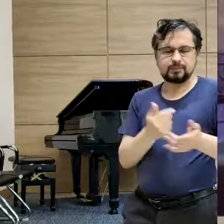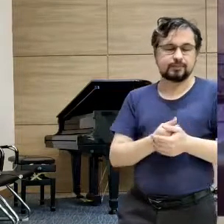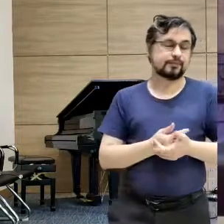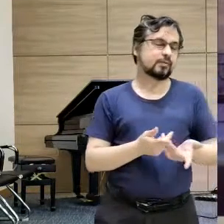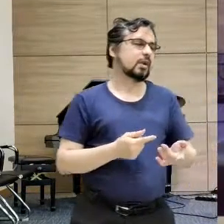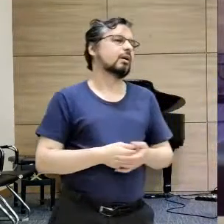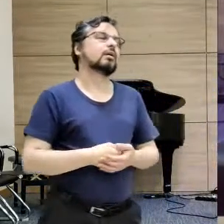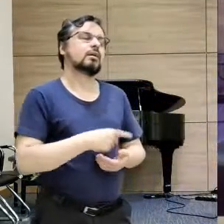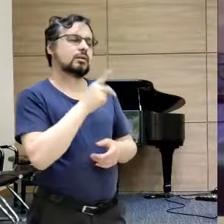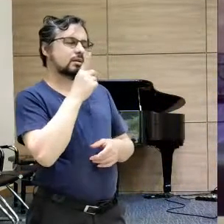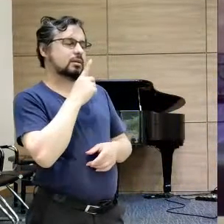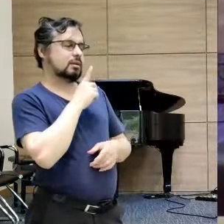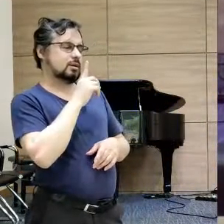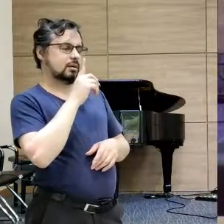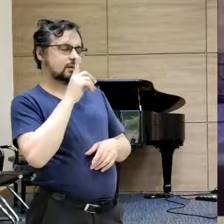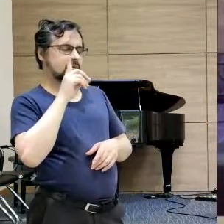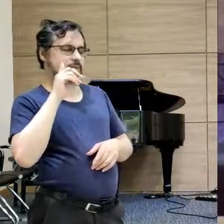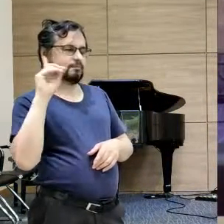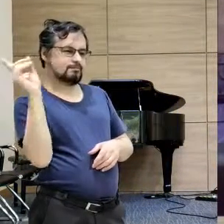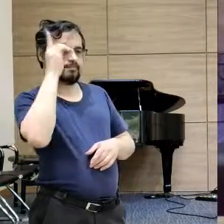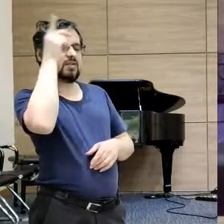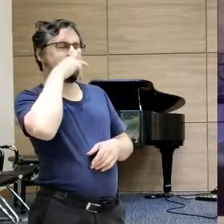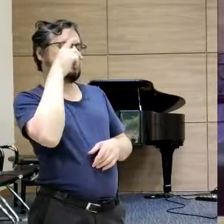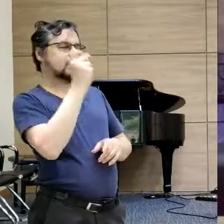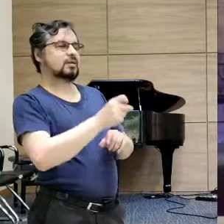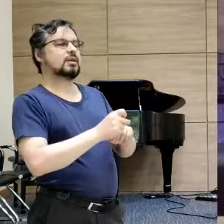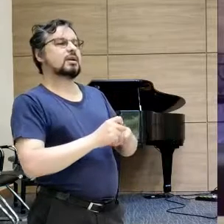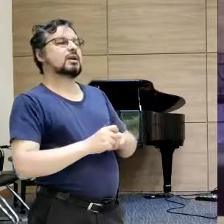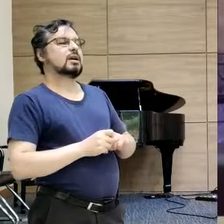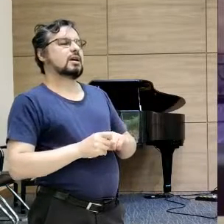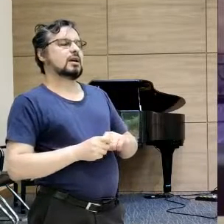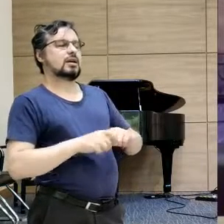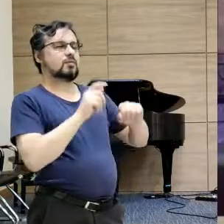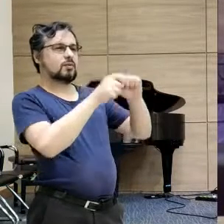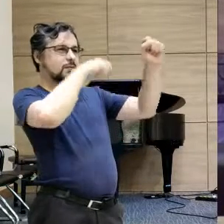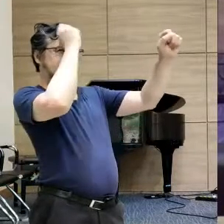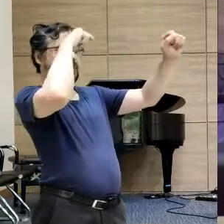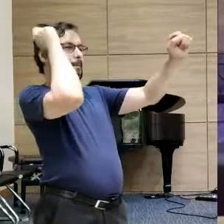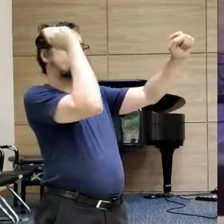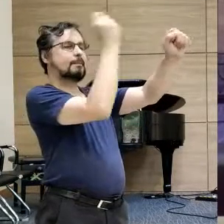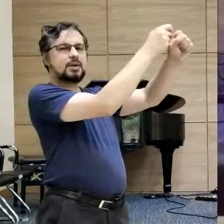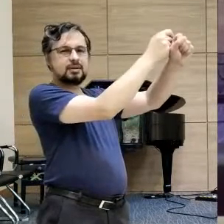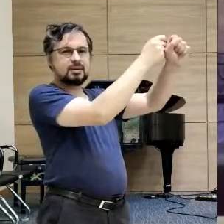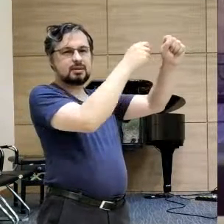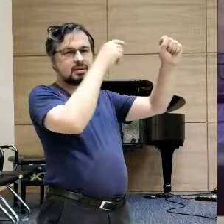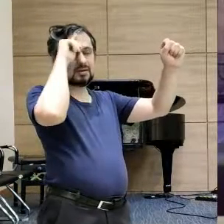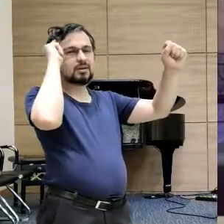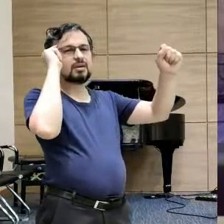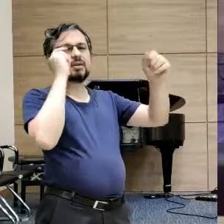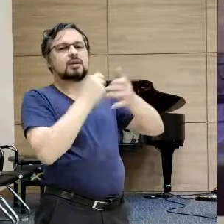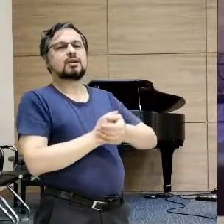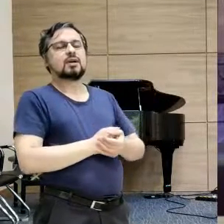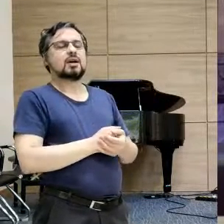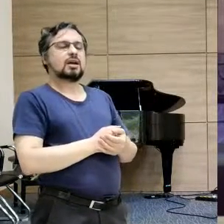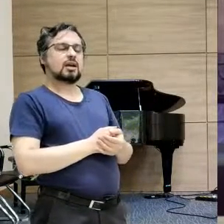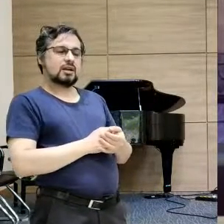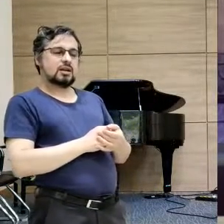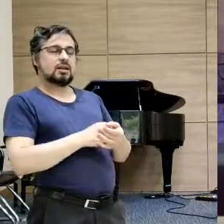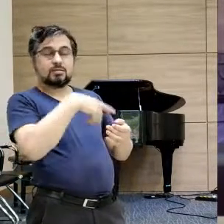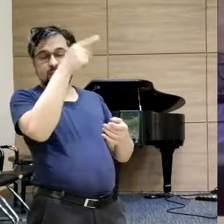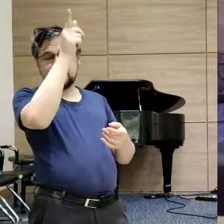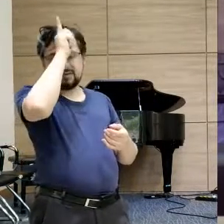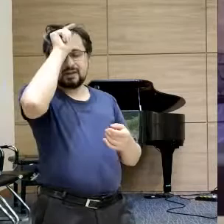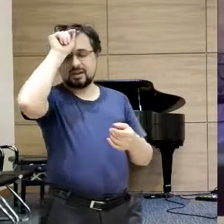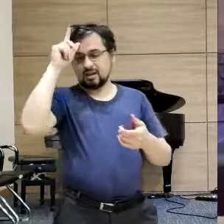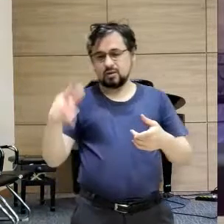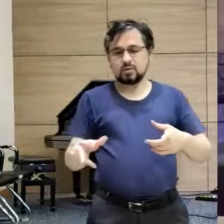Golias, talvez o pegar a espada de Golias para degolar, o Golias foi o maior de todas as dificuldades de Davi, porque só a espada daquele homem pesava mais de